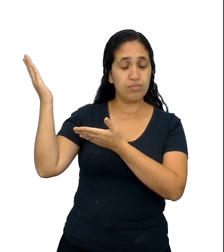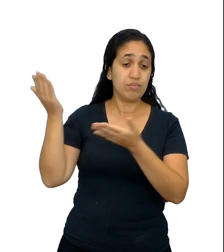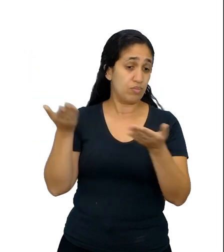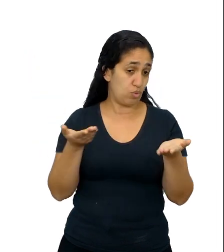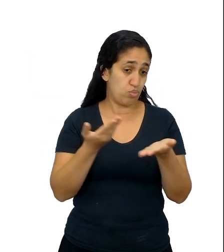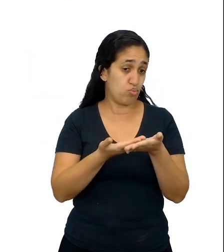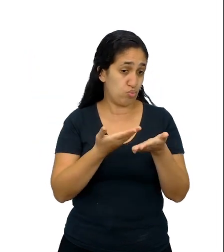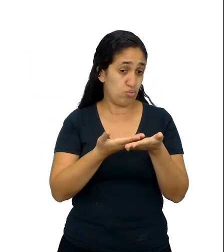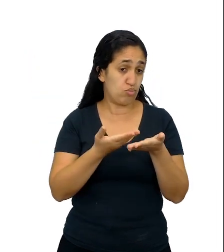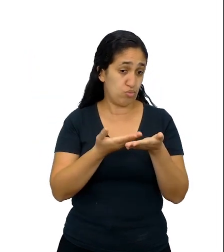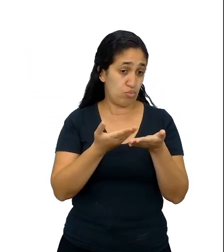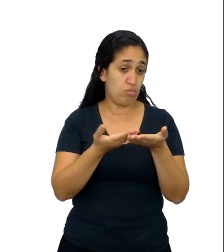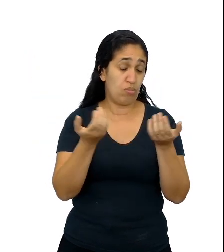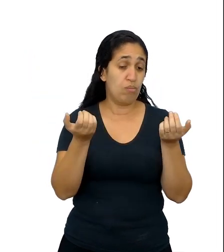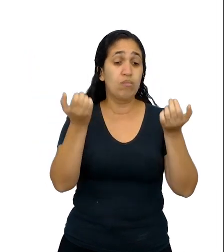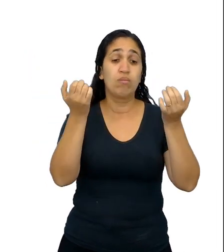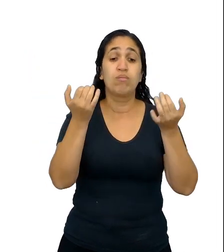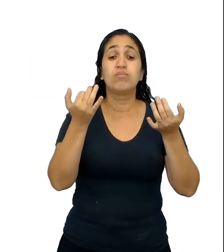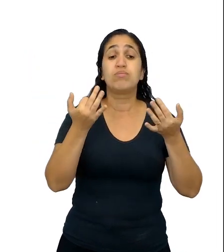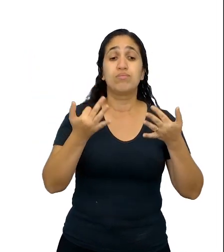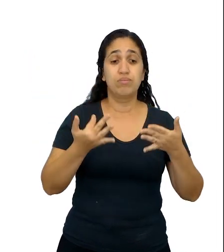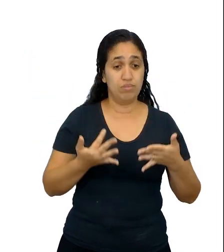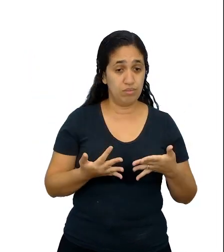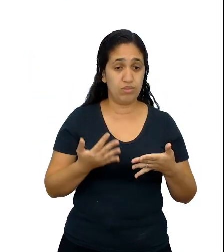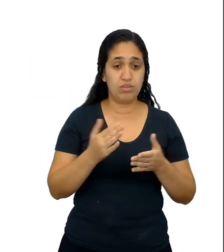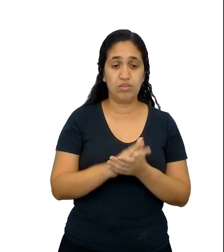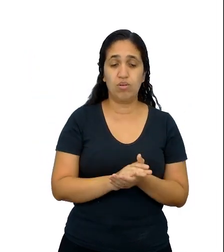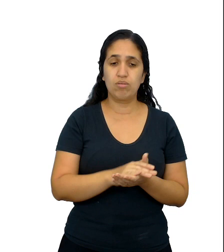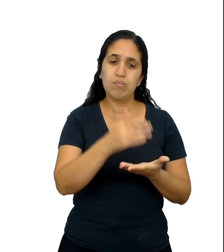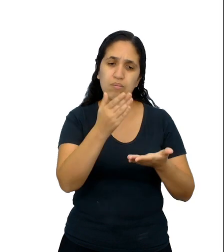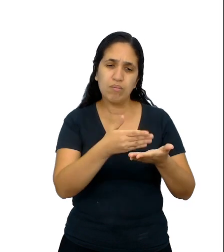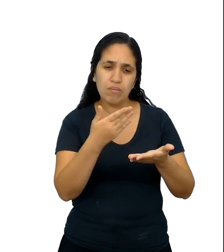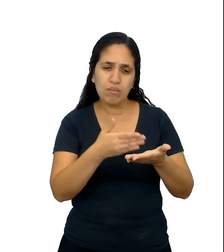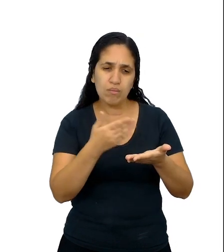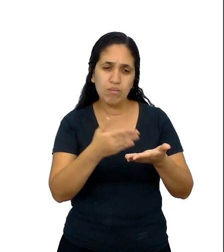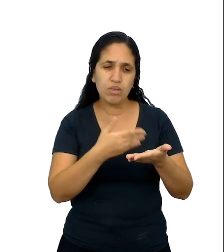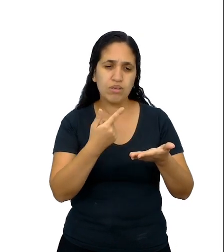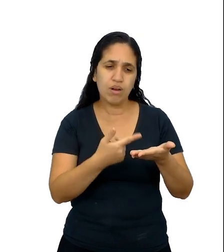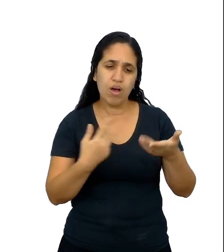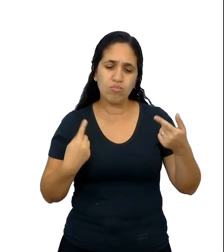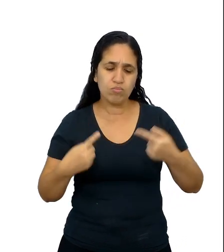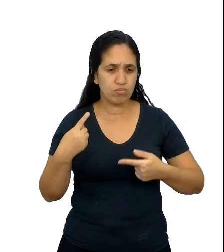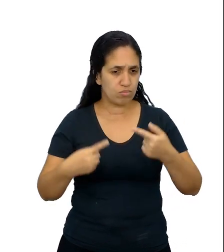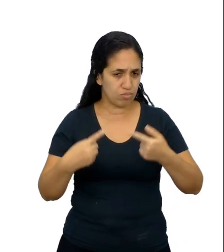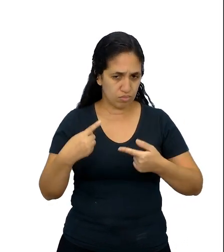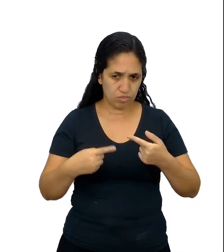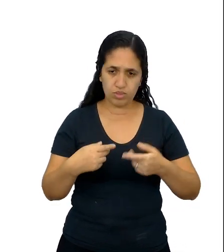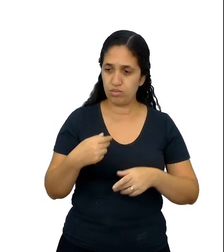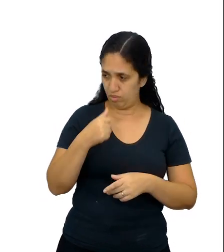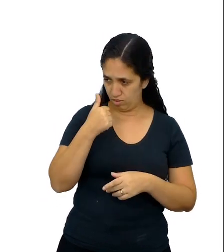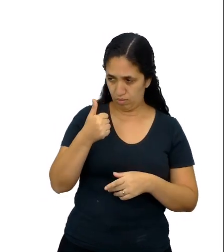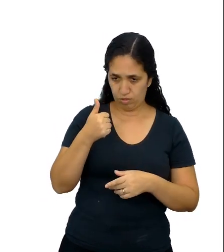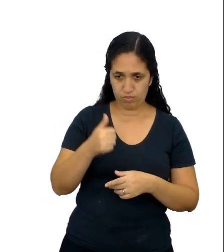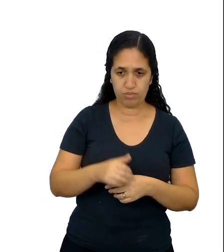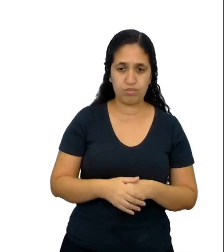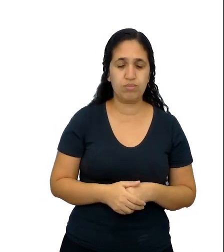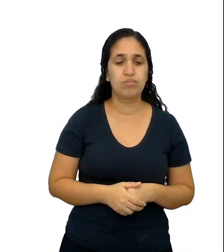estudos, que vai trazer aí para nós o material aí que a gente vai estar discutindo, tá bom?